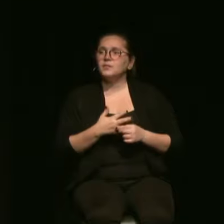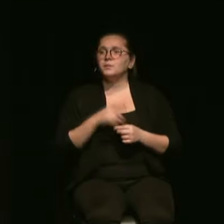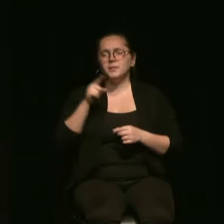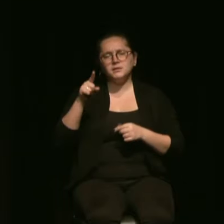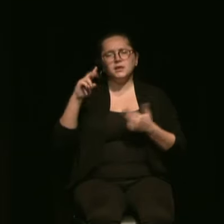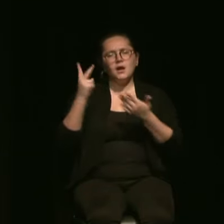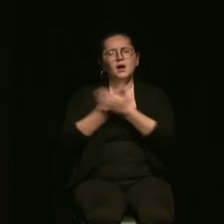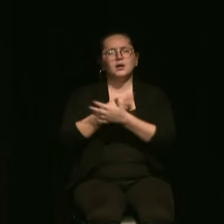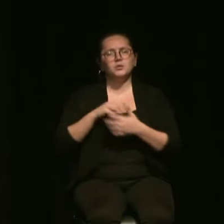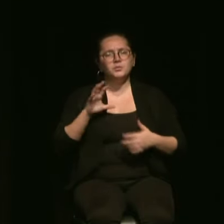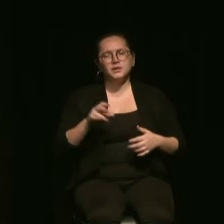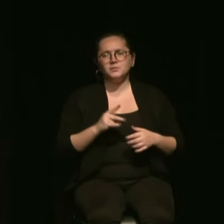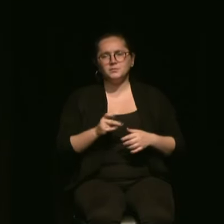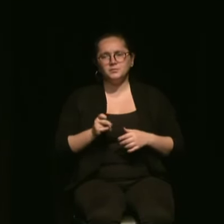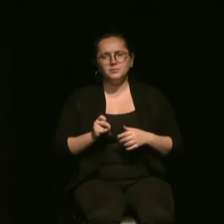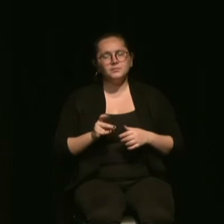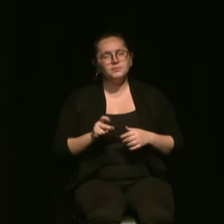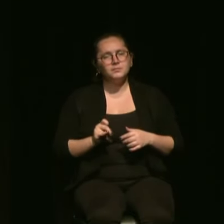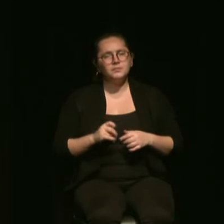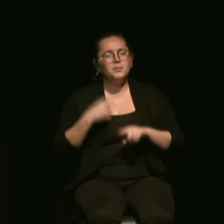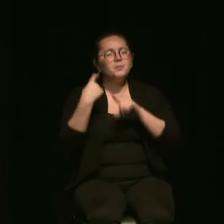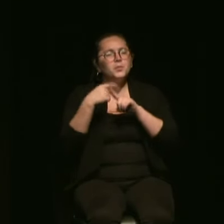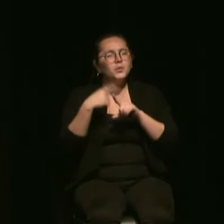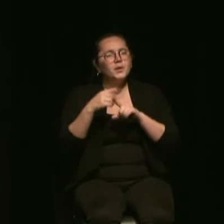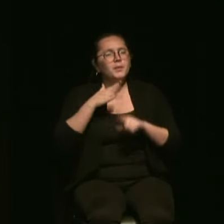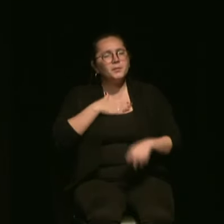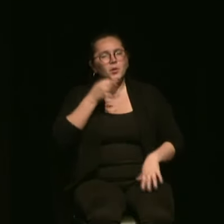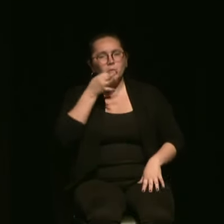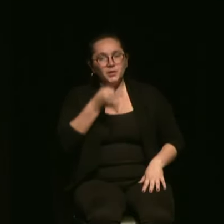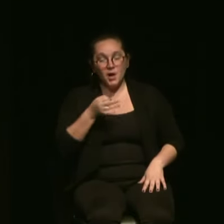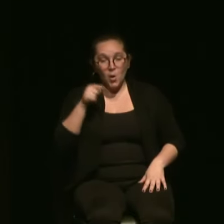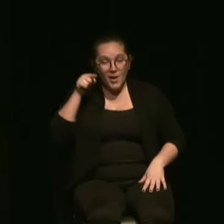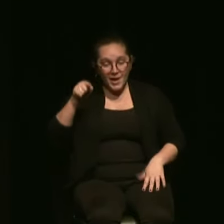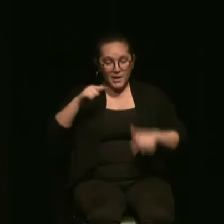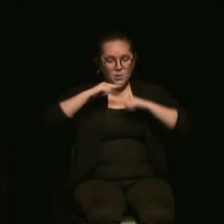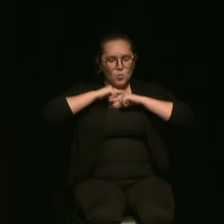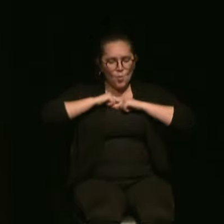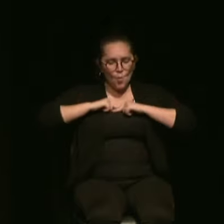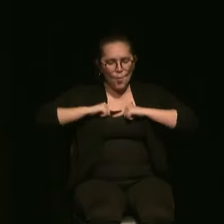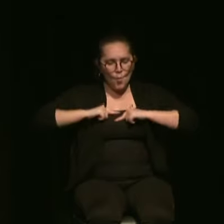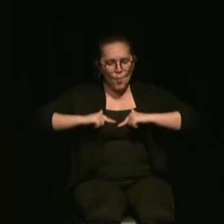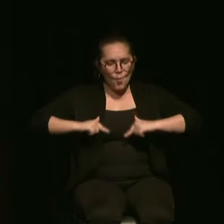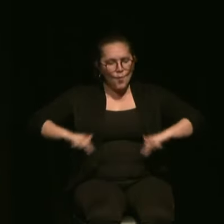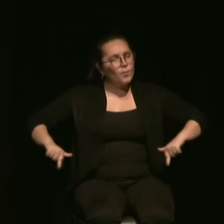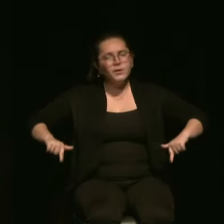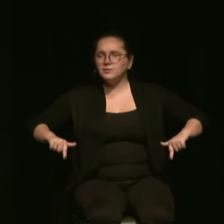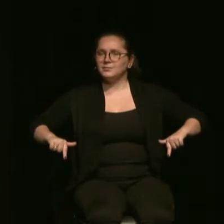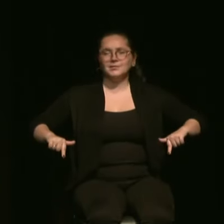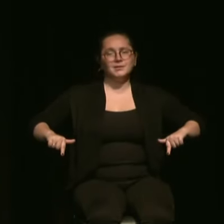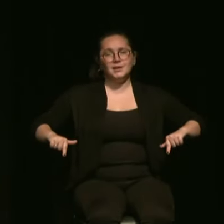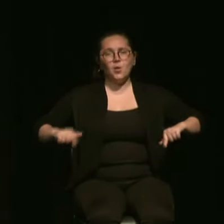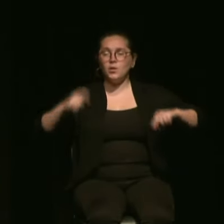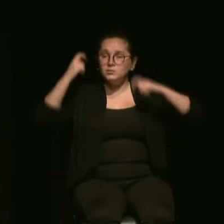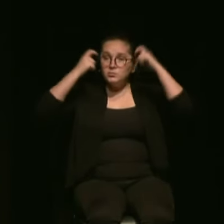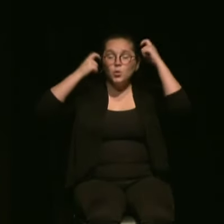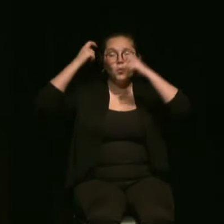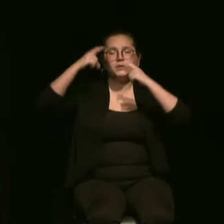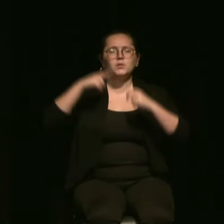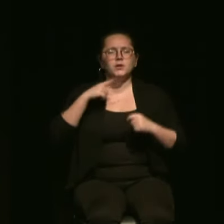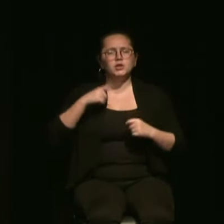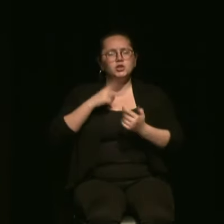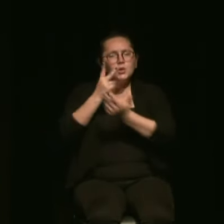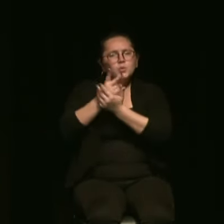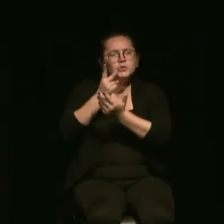errado. Porque eu acho que, no fundo, ele não se esvaziava do que é essencial, que eram as preocupações fundamentais